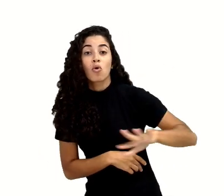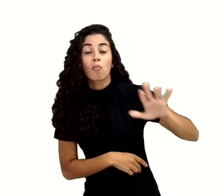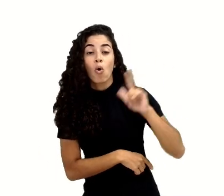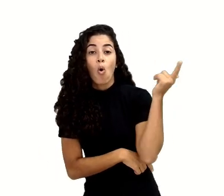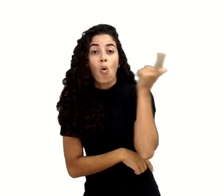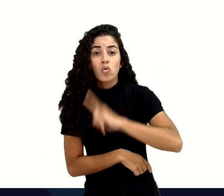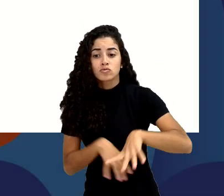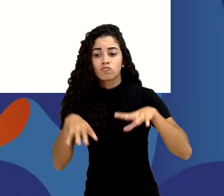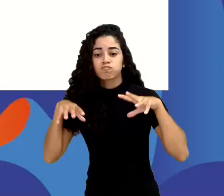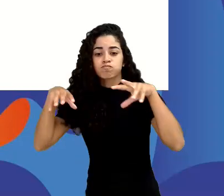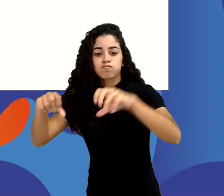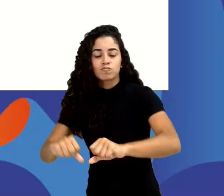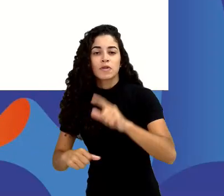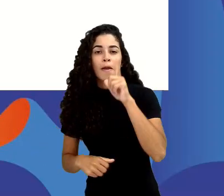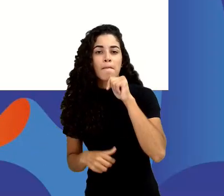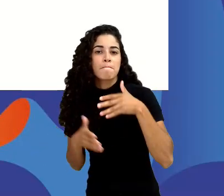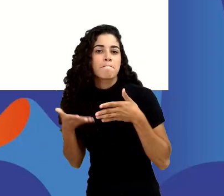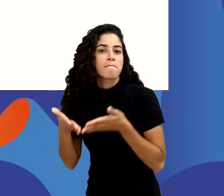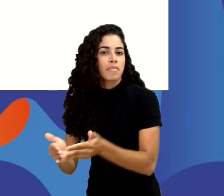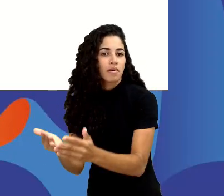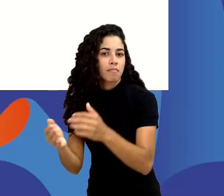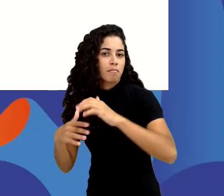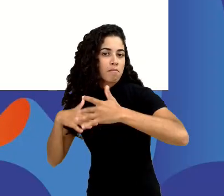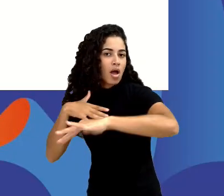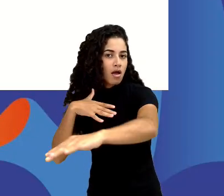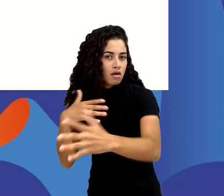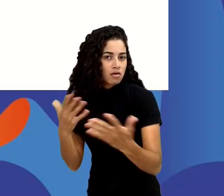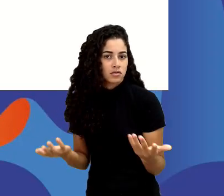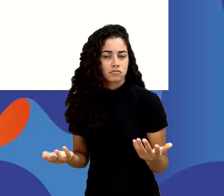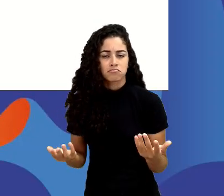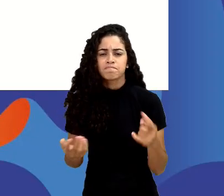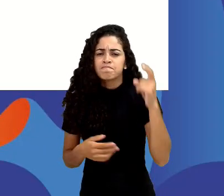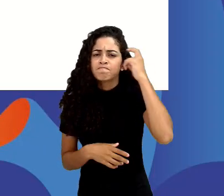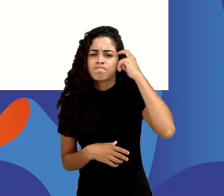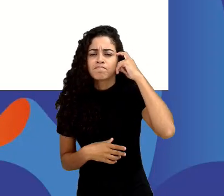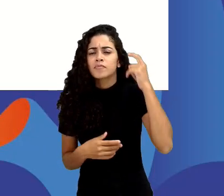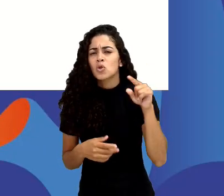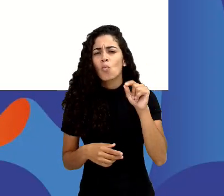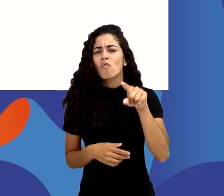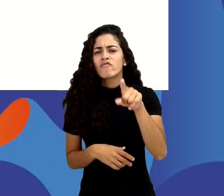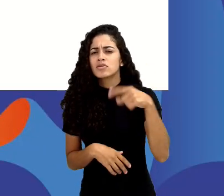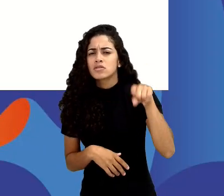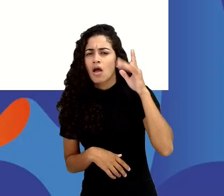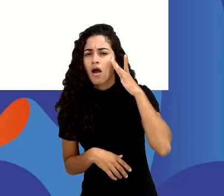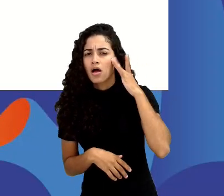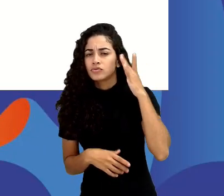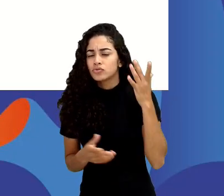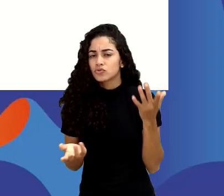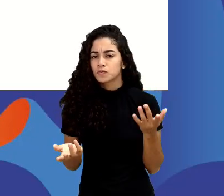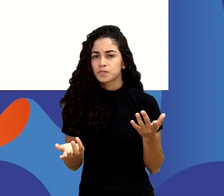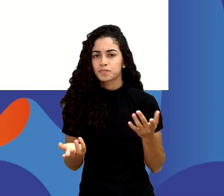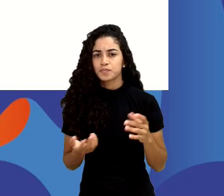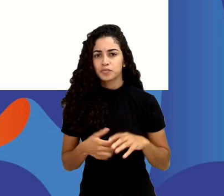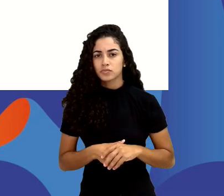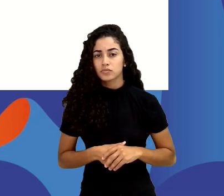conquistarem o mar? Tenta pensar nessa questão. O que é que você acha que